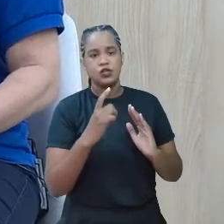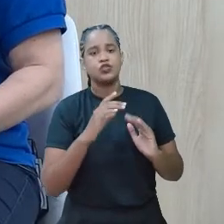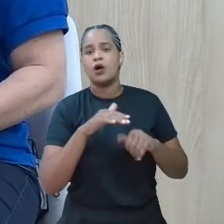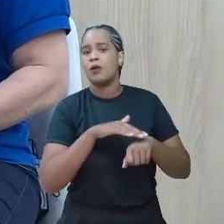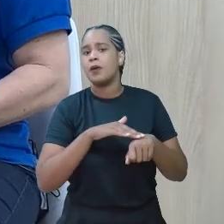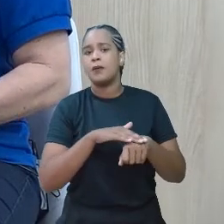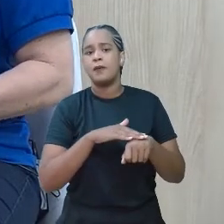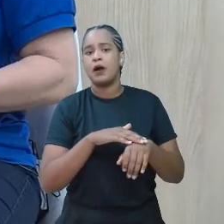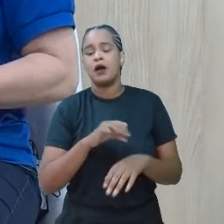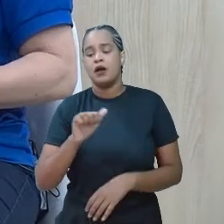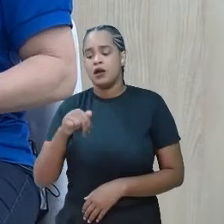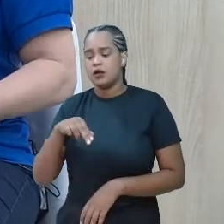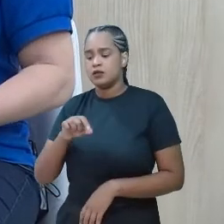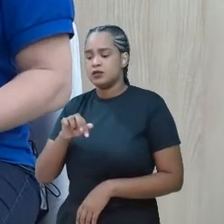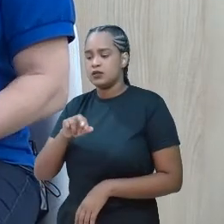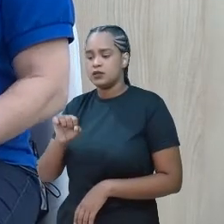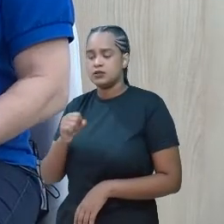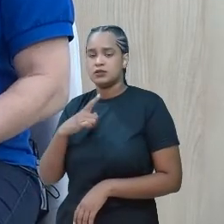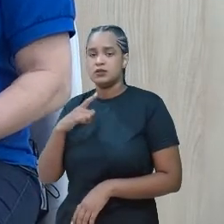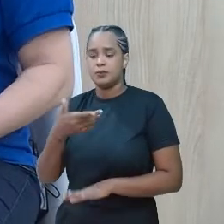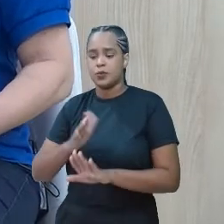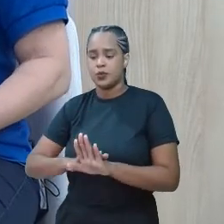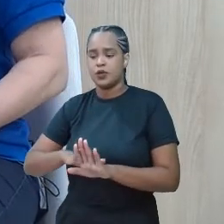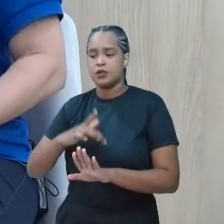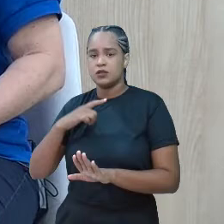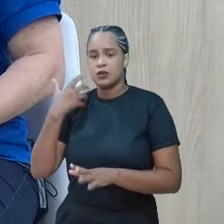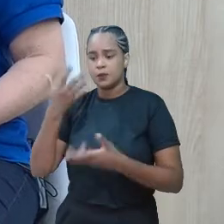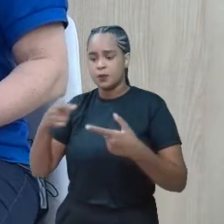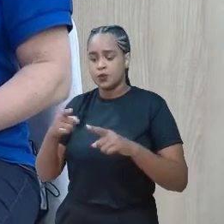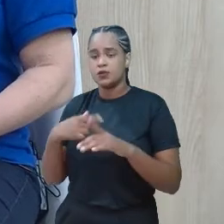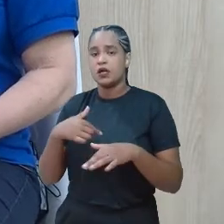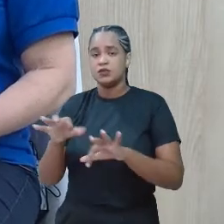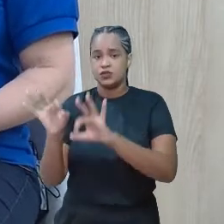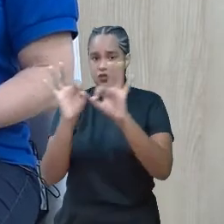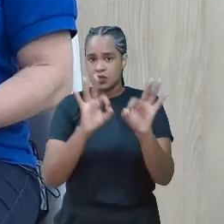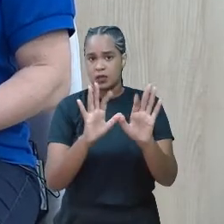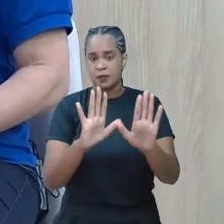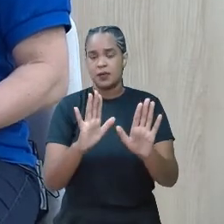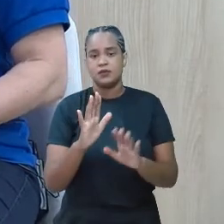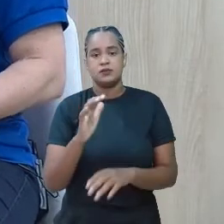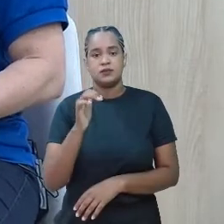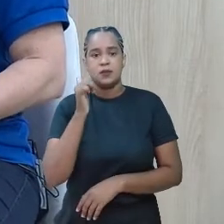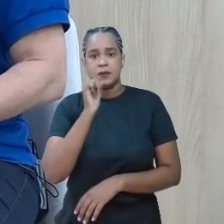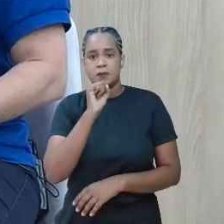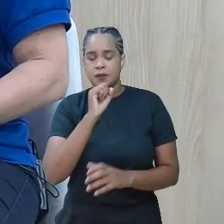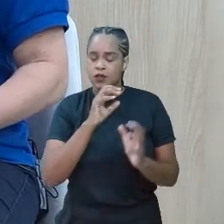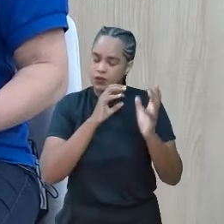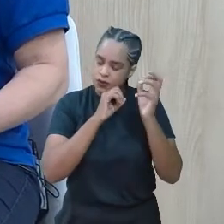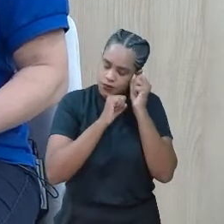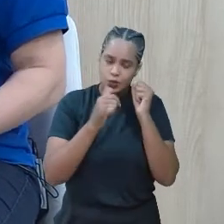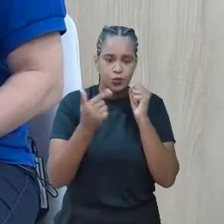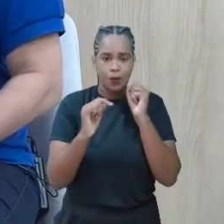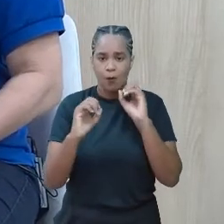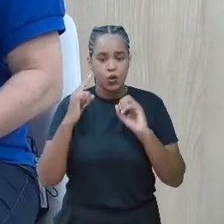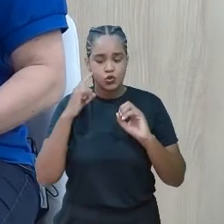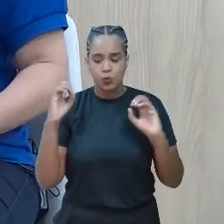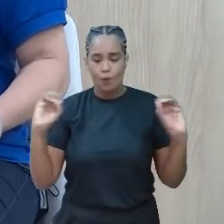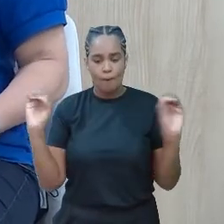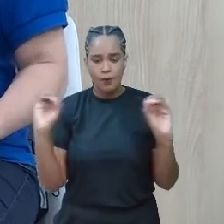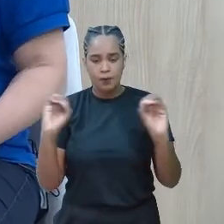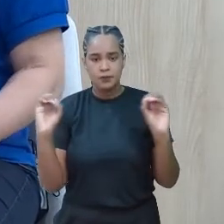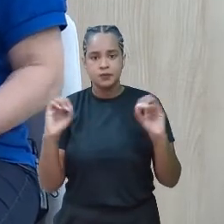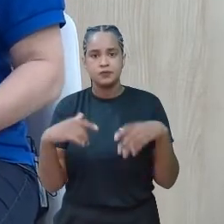está tocando música. Maria está dizendo que está assistindo a aula, mas a mãe está dormindo, então não tem nenhum som.